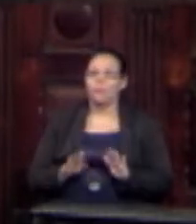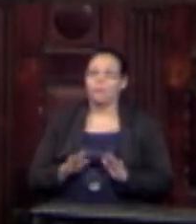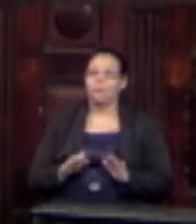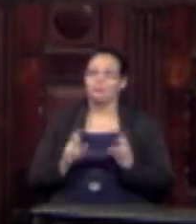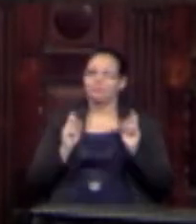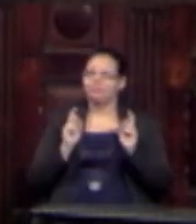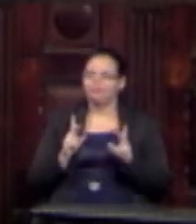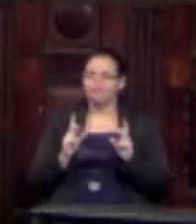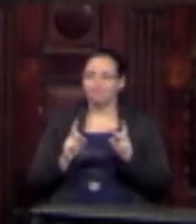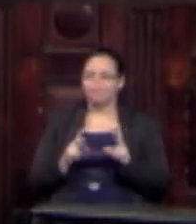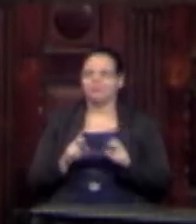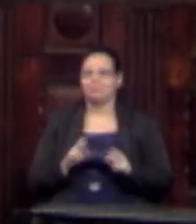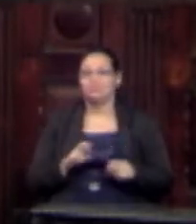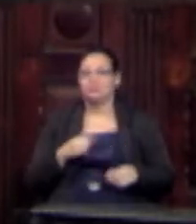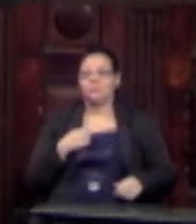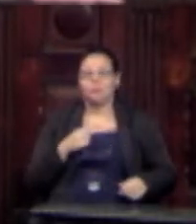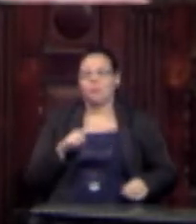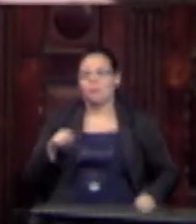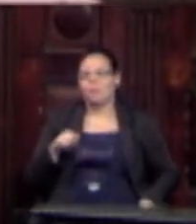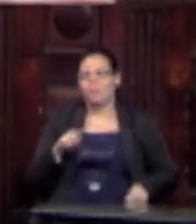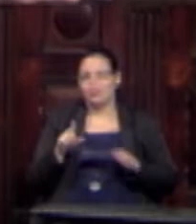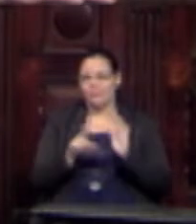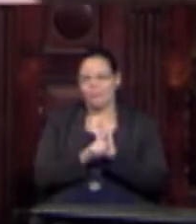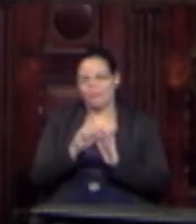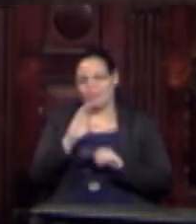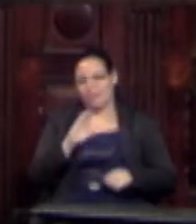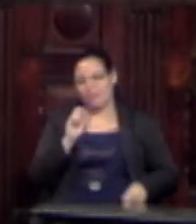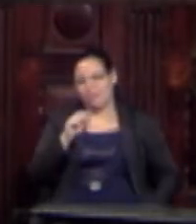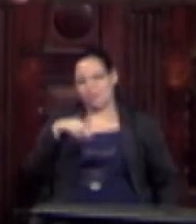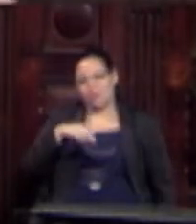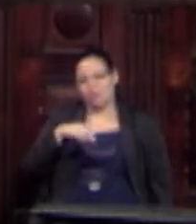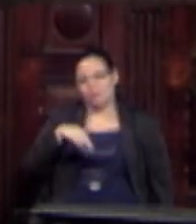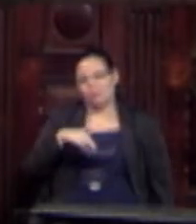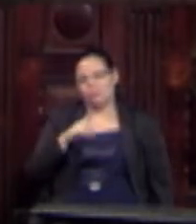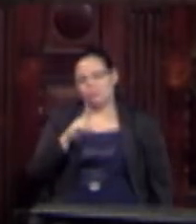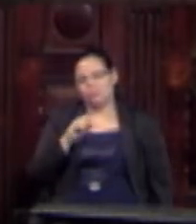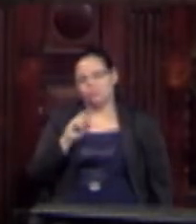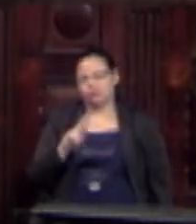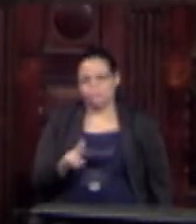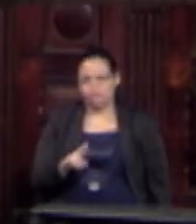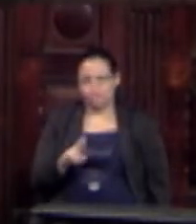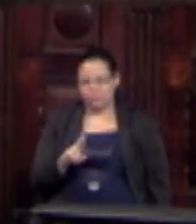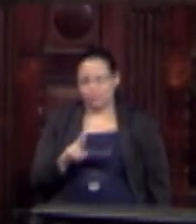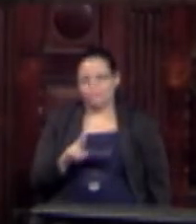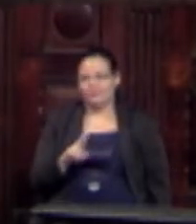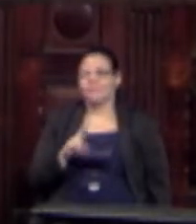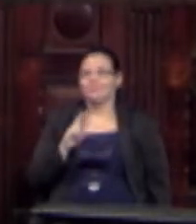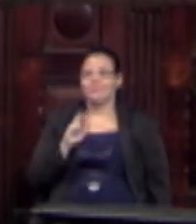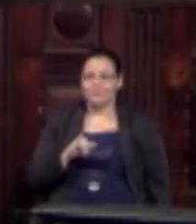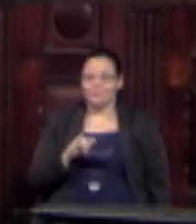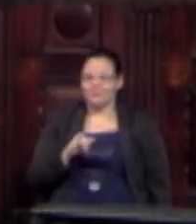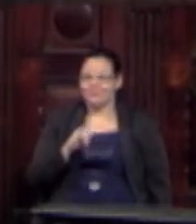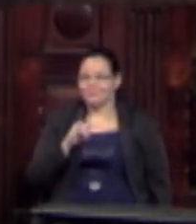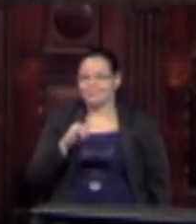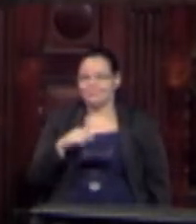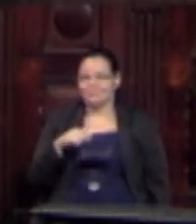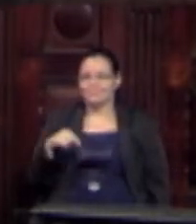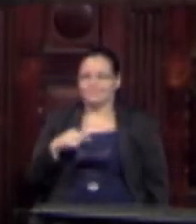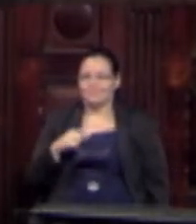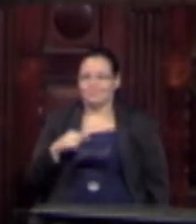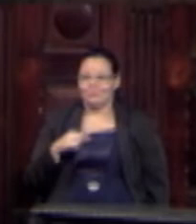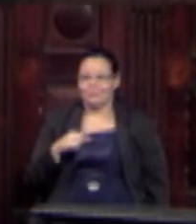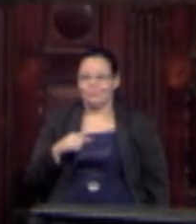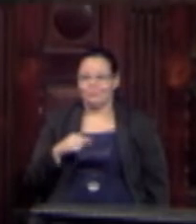exportação está isento pela Lei Candir. Então, se ficar, o bicho come, se correr,